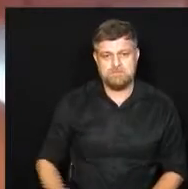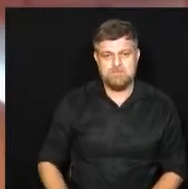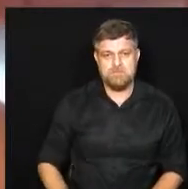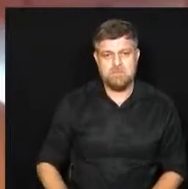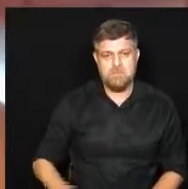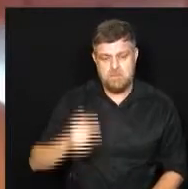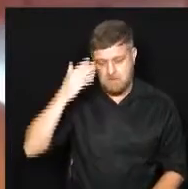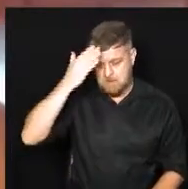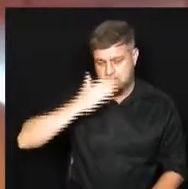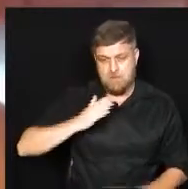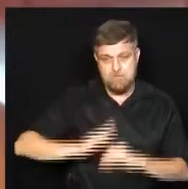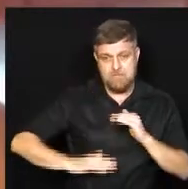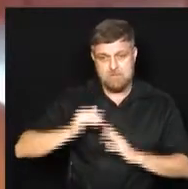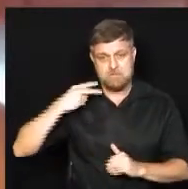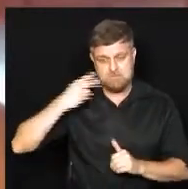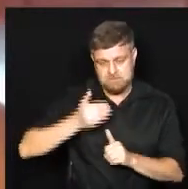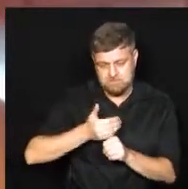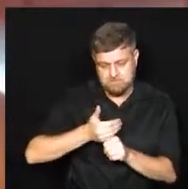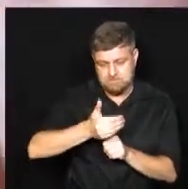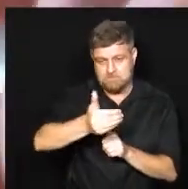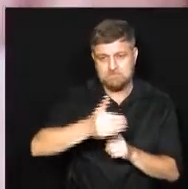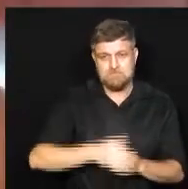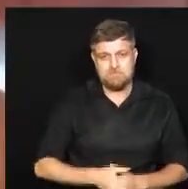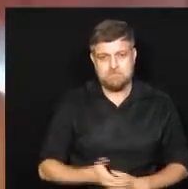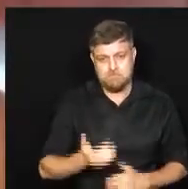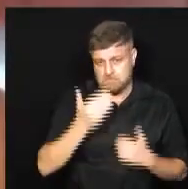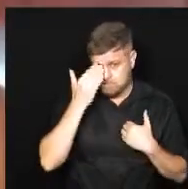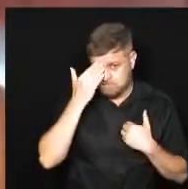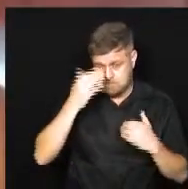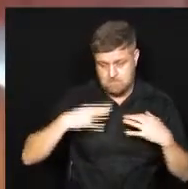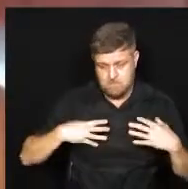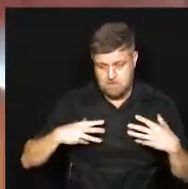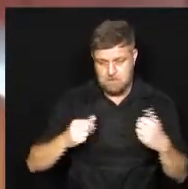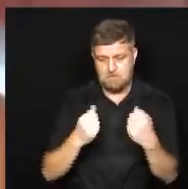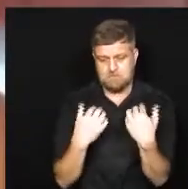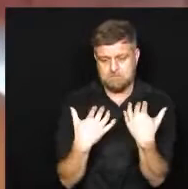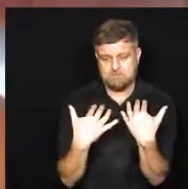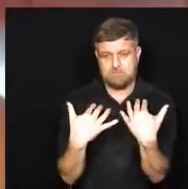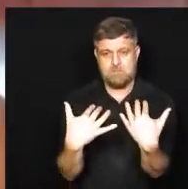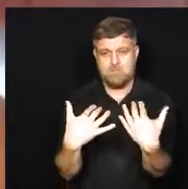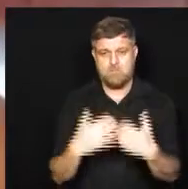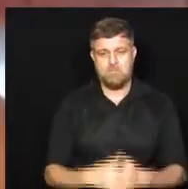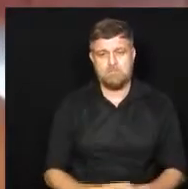legislatura. Então, eu agradeço todo mundo que está acompanhando.